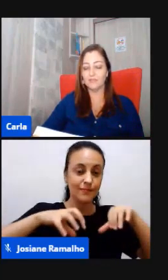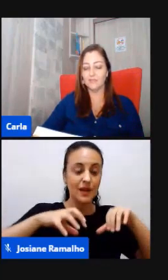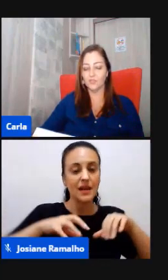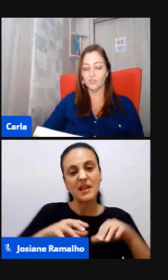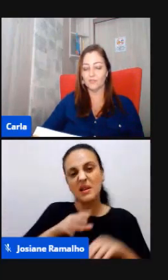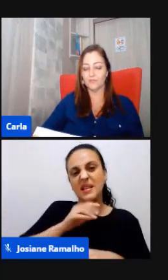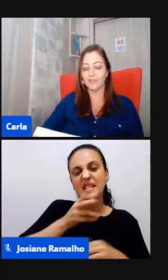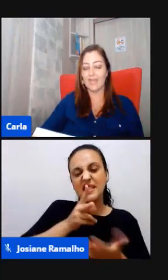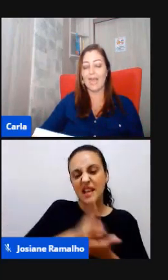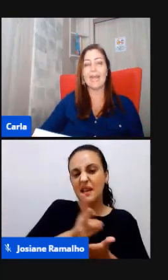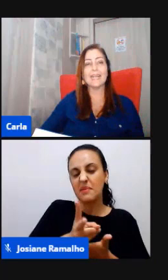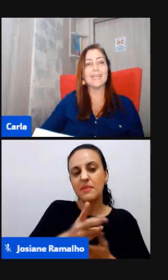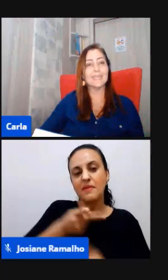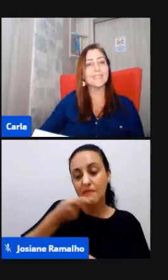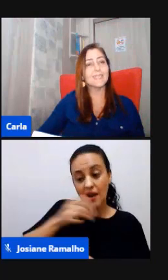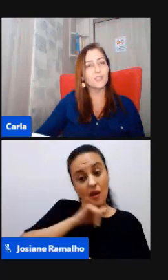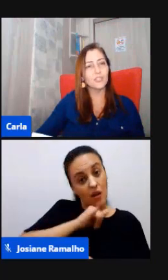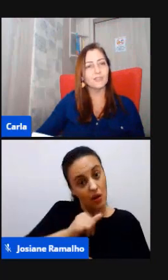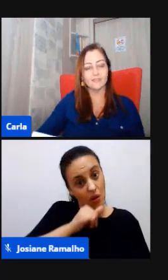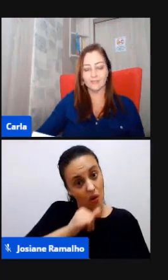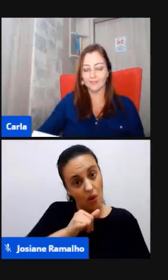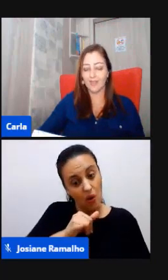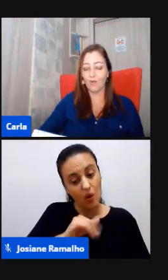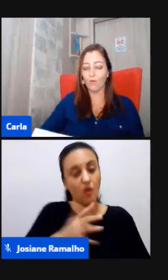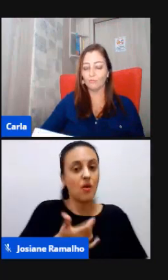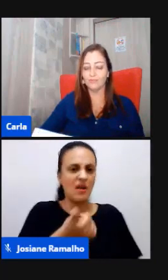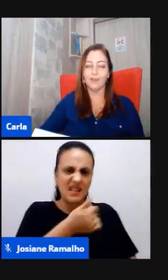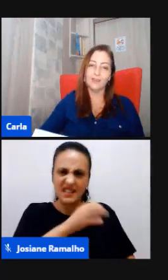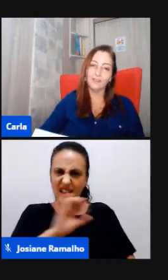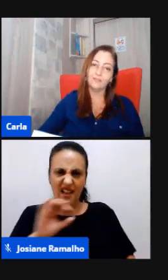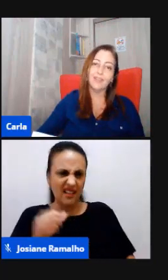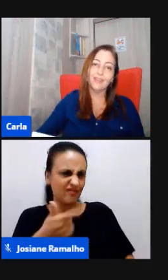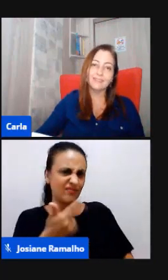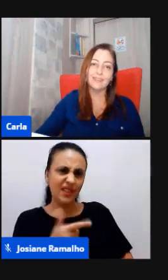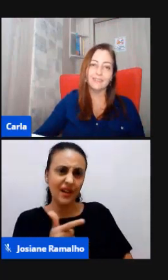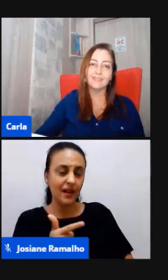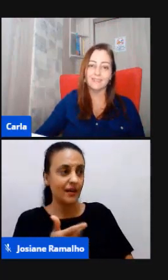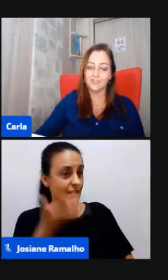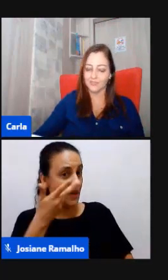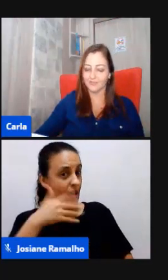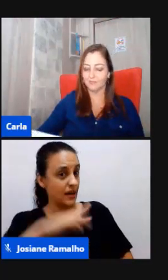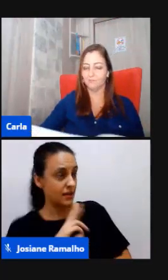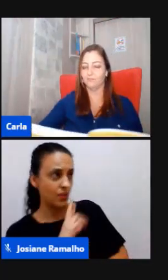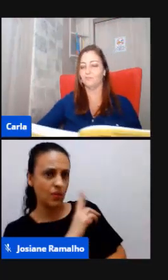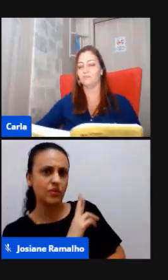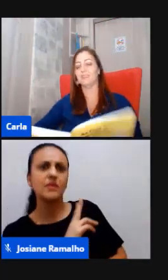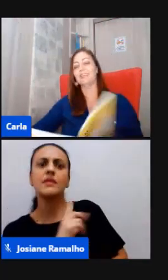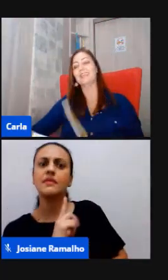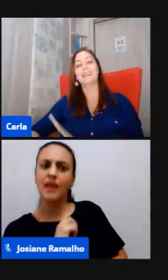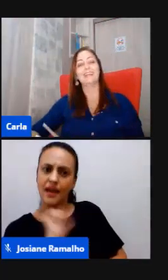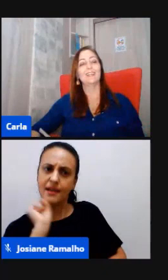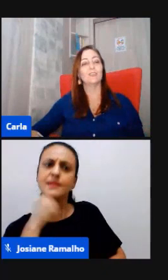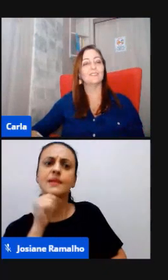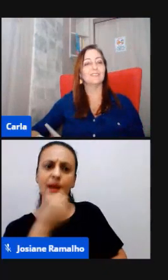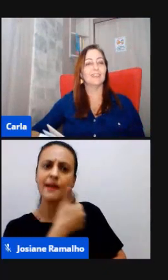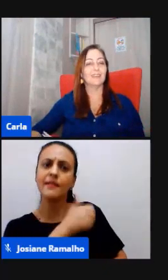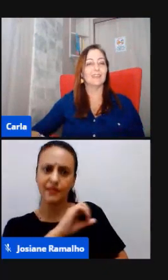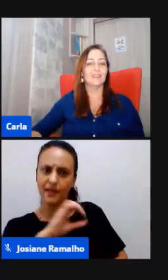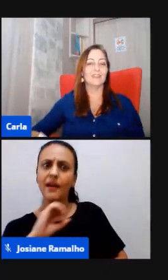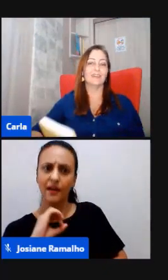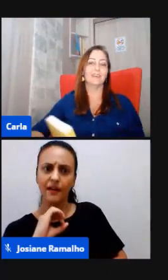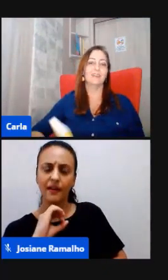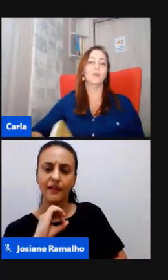100 não existe. A criança diz, ao contrário, a 100 existem.